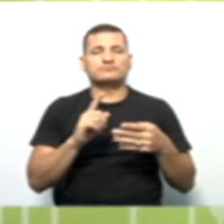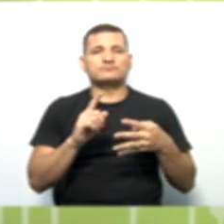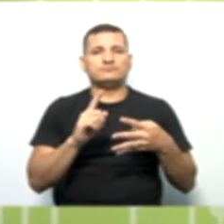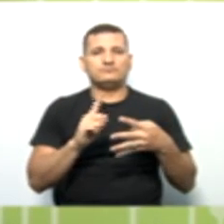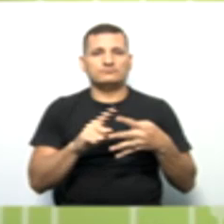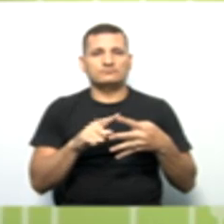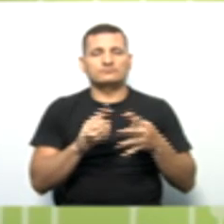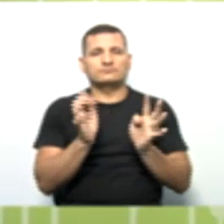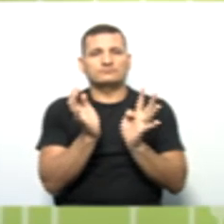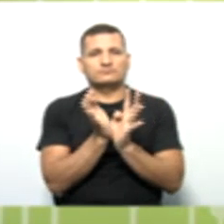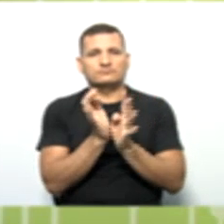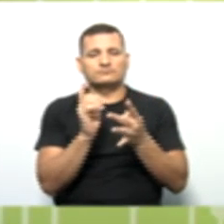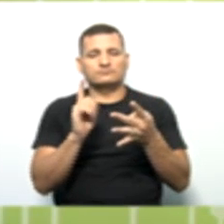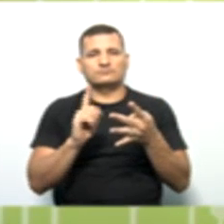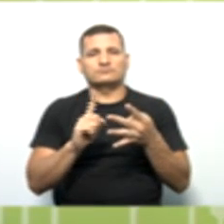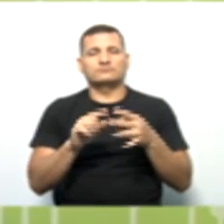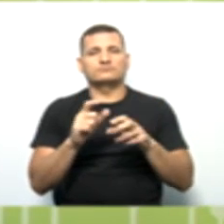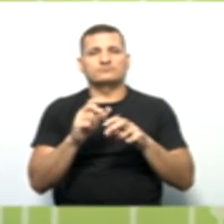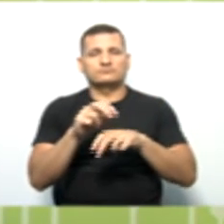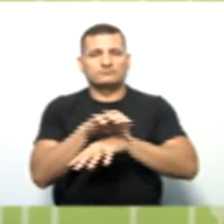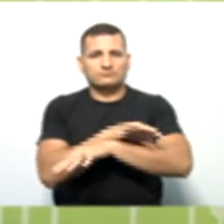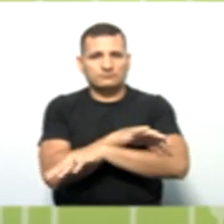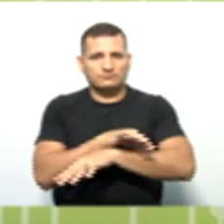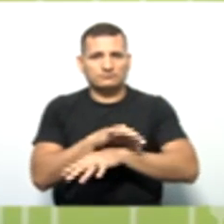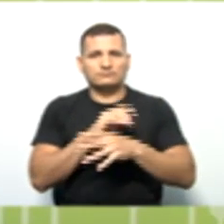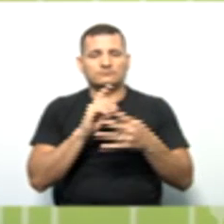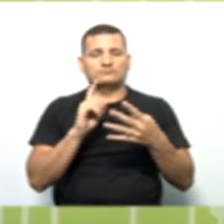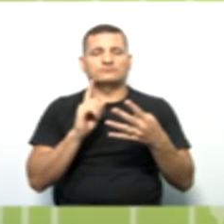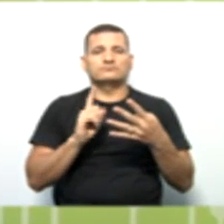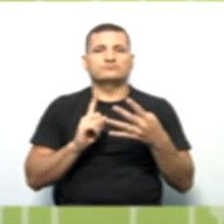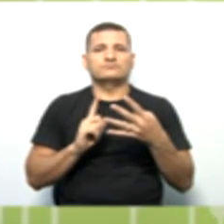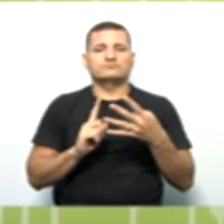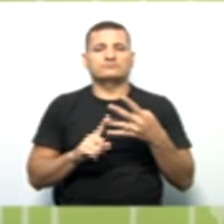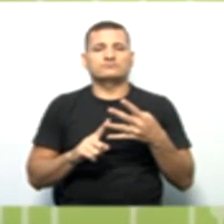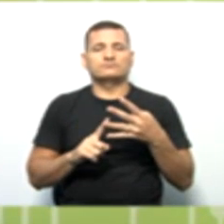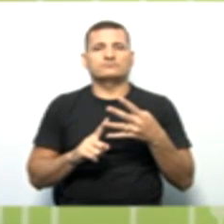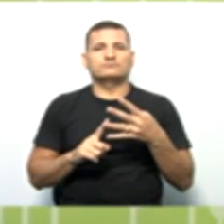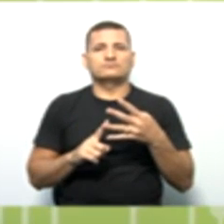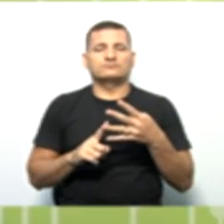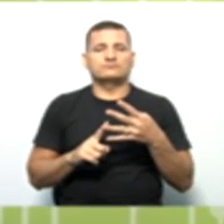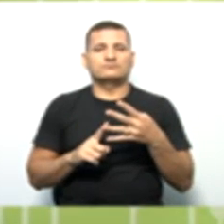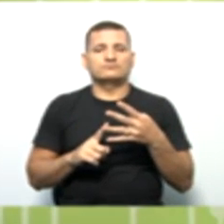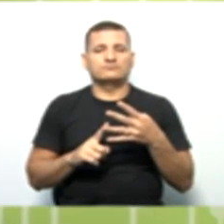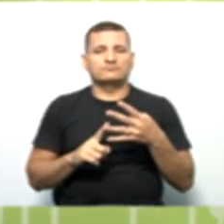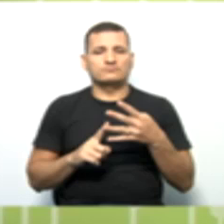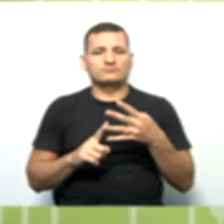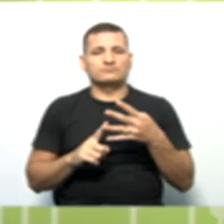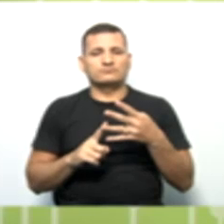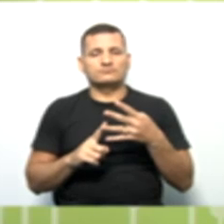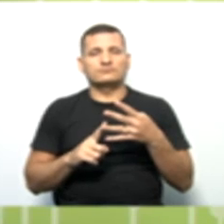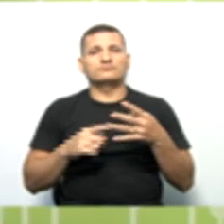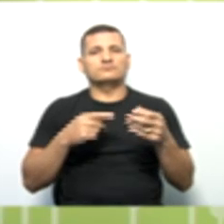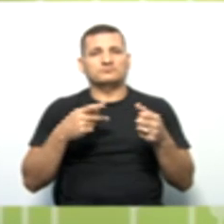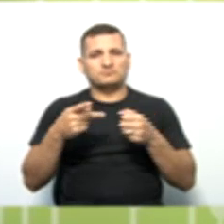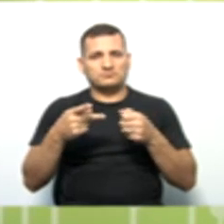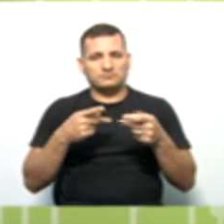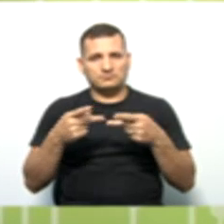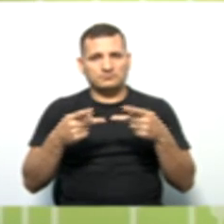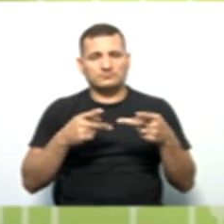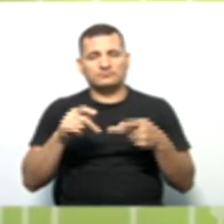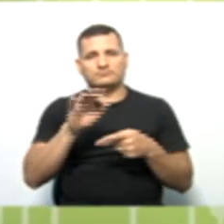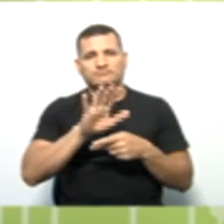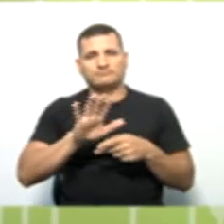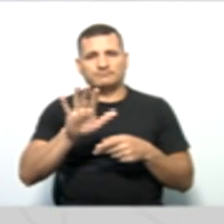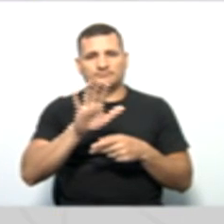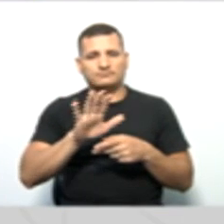classes, arquitetônico, para finalizar lá no comportamento, né? A gente passa também pelo projeto de interface, que eu tinha esquecido aqui.